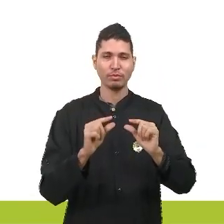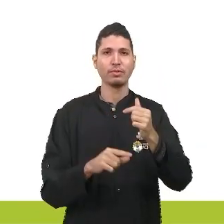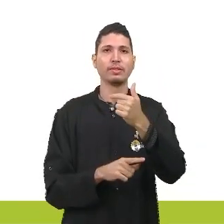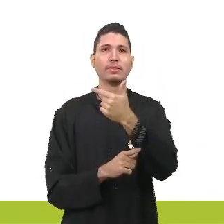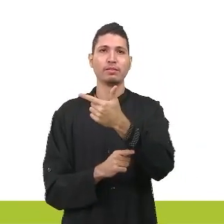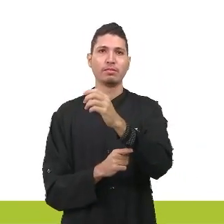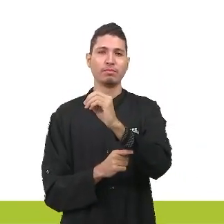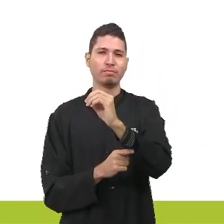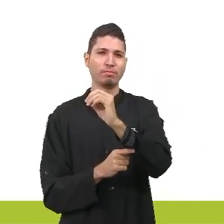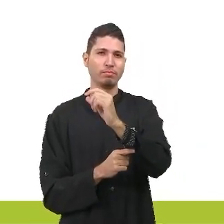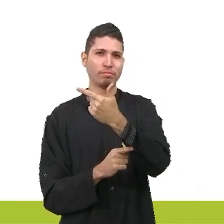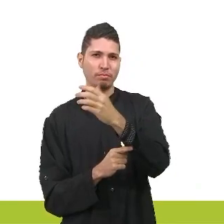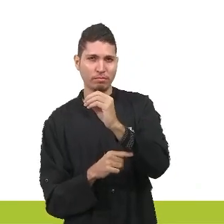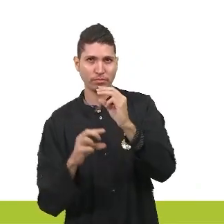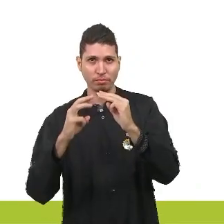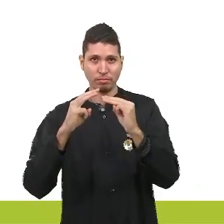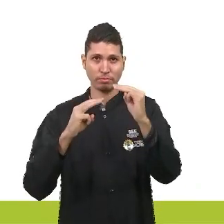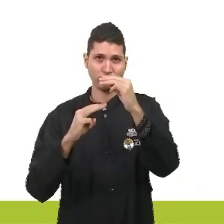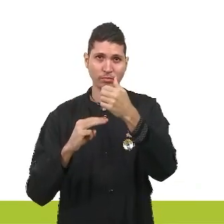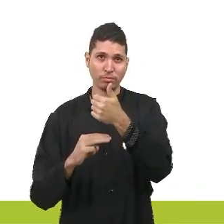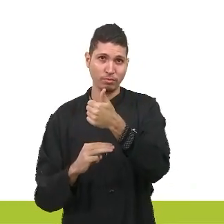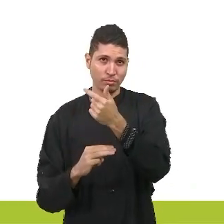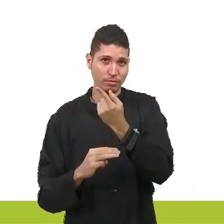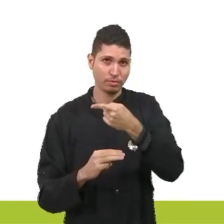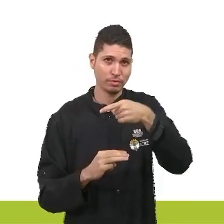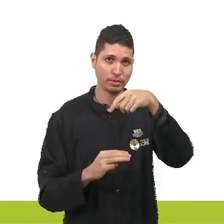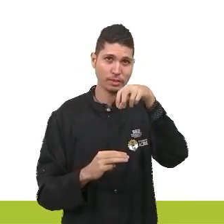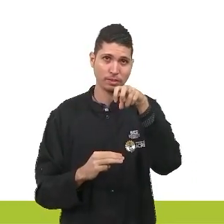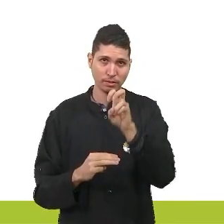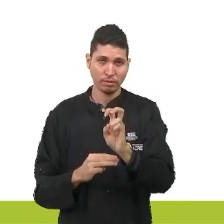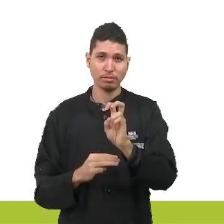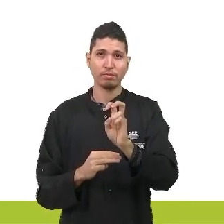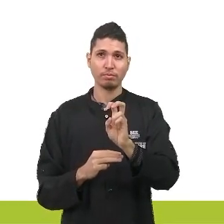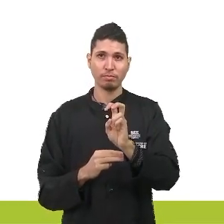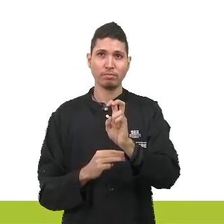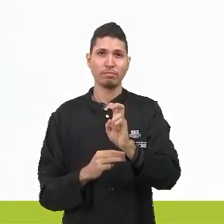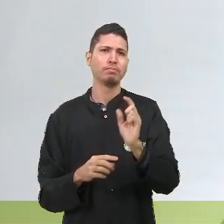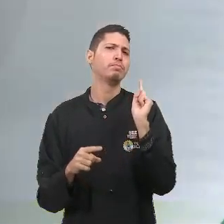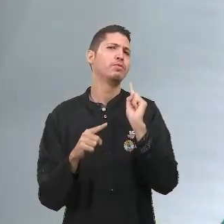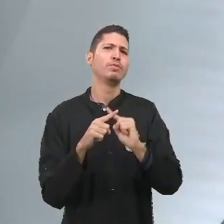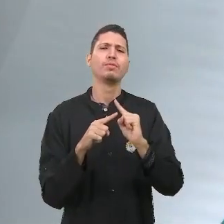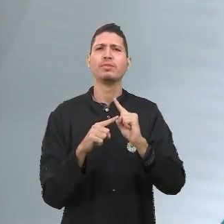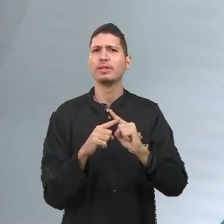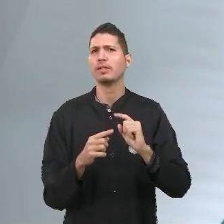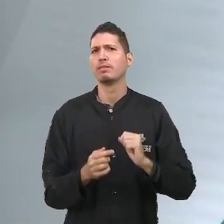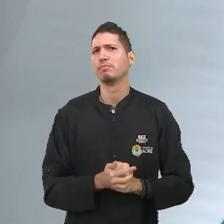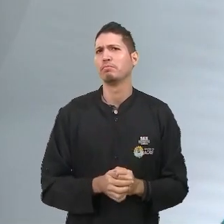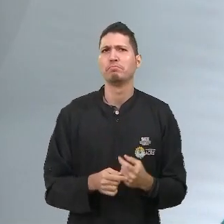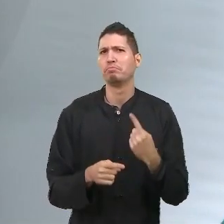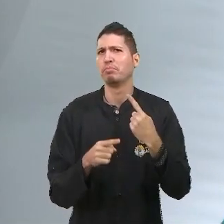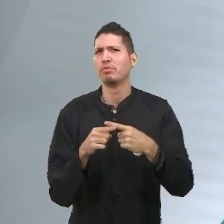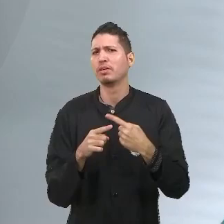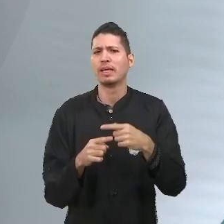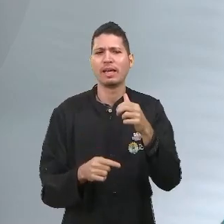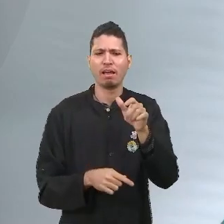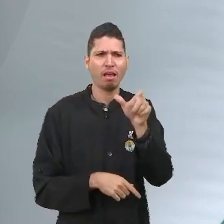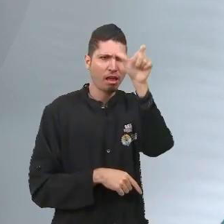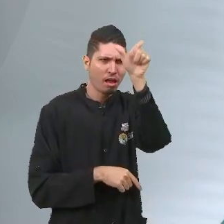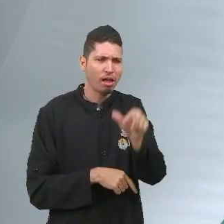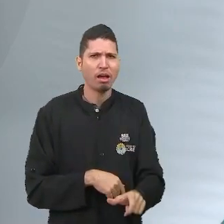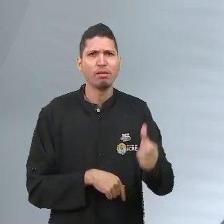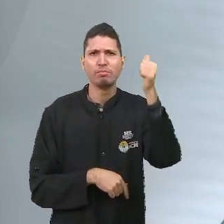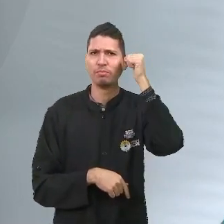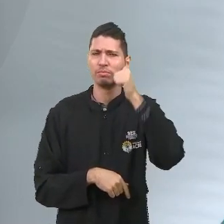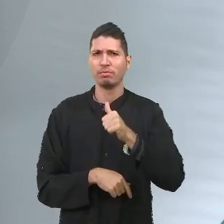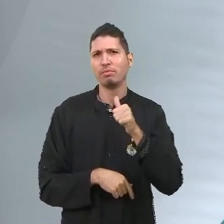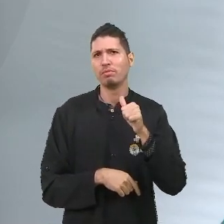2020 será em média 1,5. Por que está acontecendo isso? Por que essa população, essa mulher, ela está